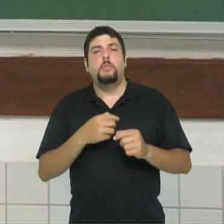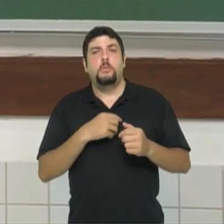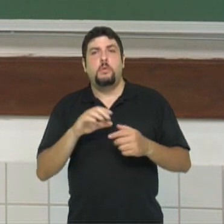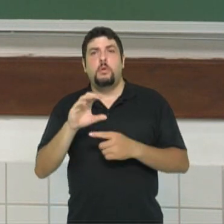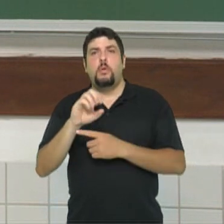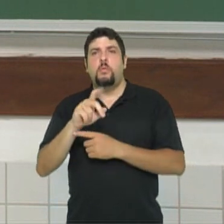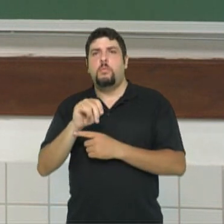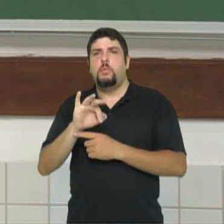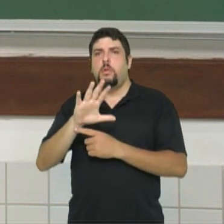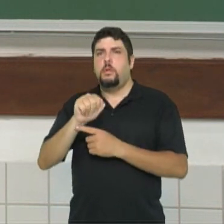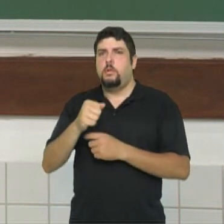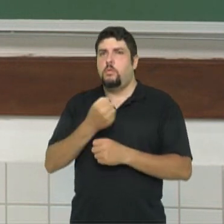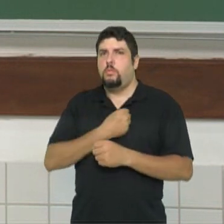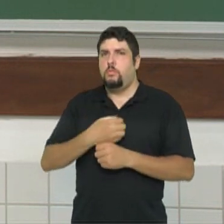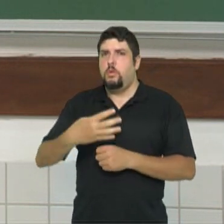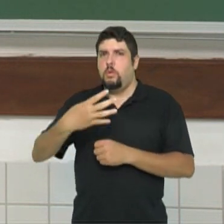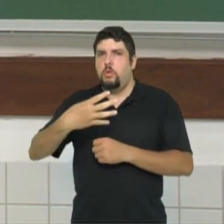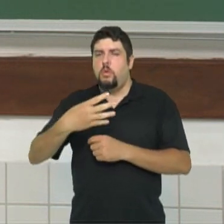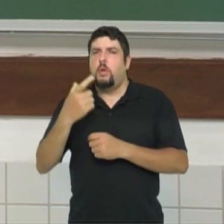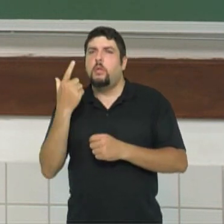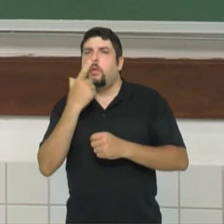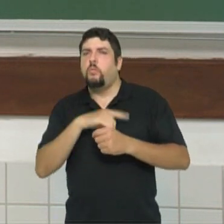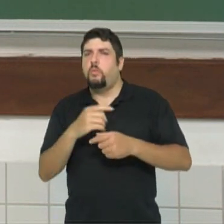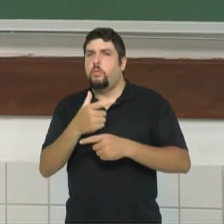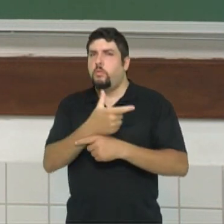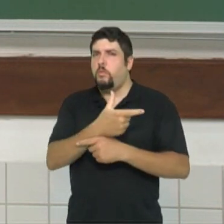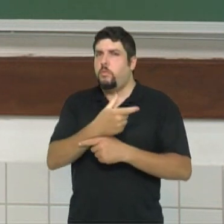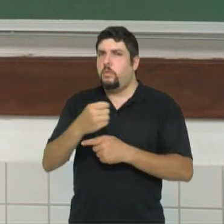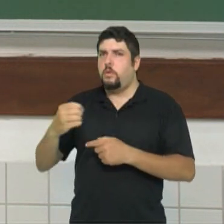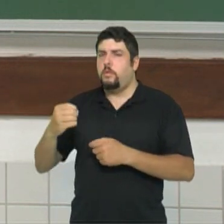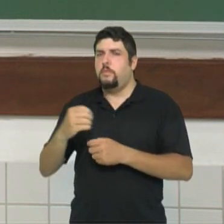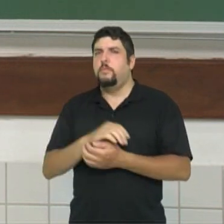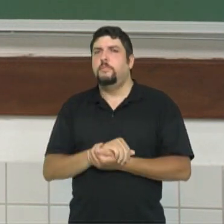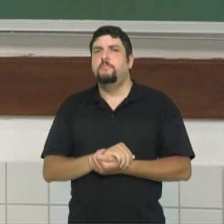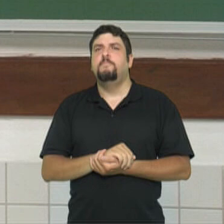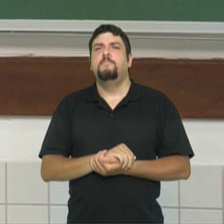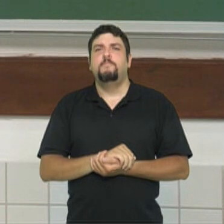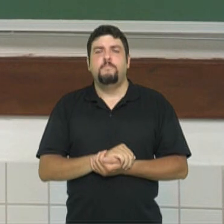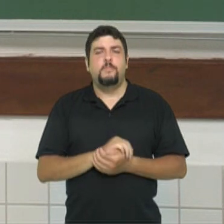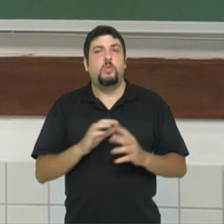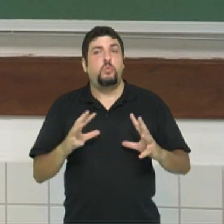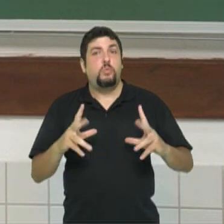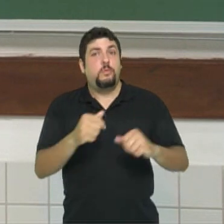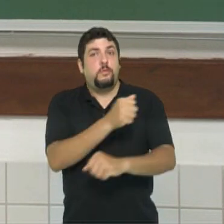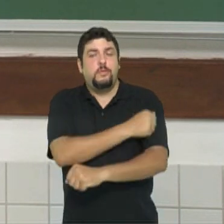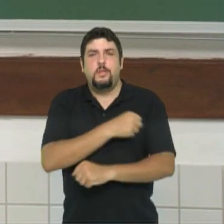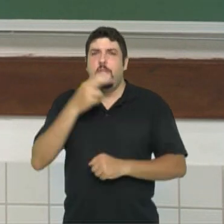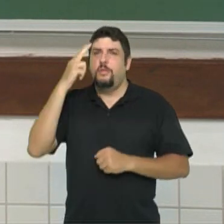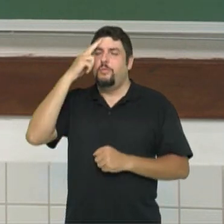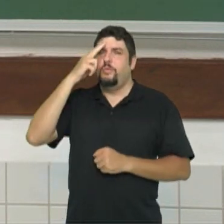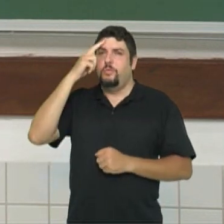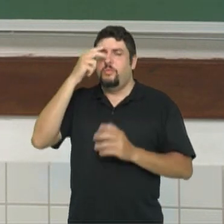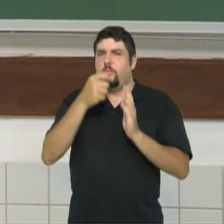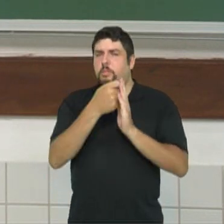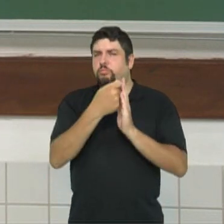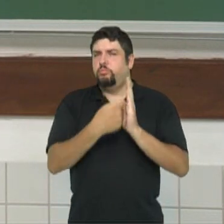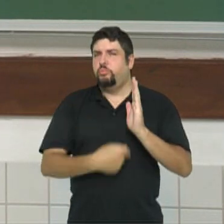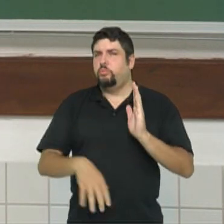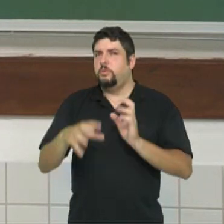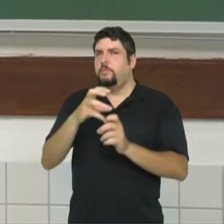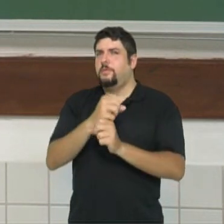conseguiu abocanhar os 200 pontos tão sonhados pelos estudantes que fazem a redação do